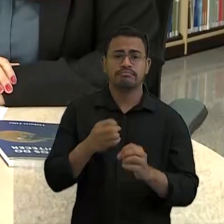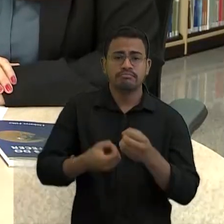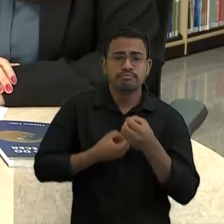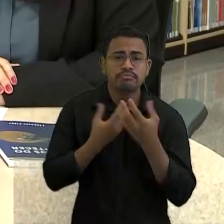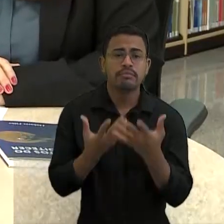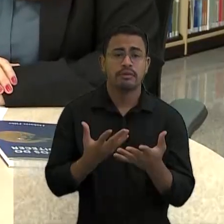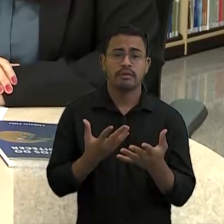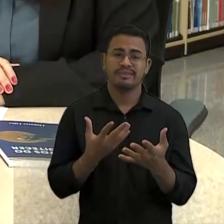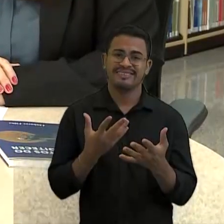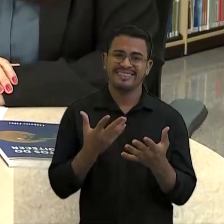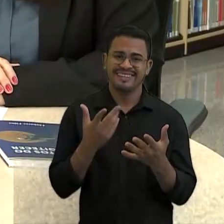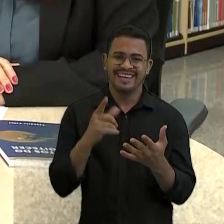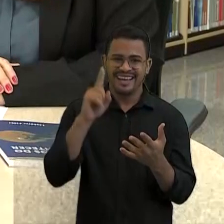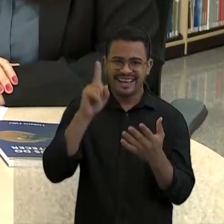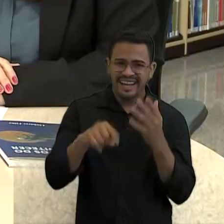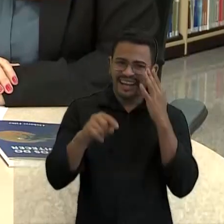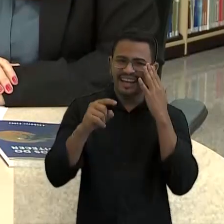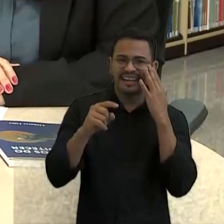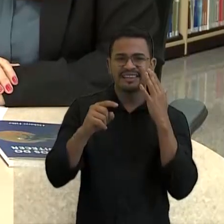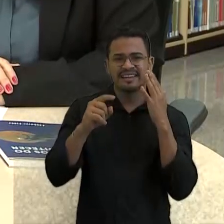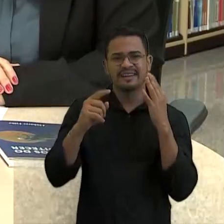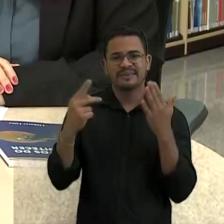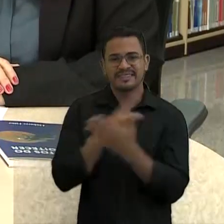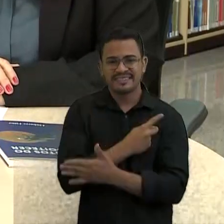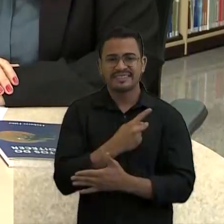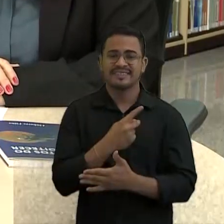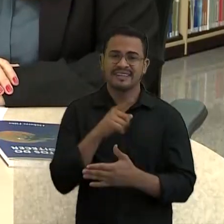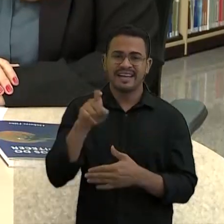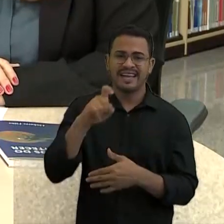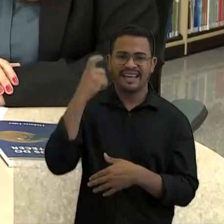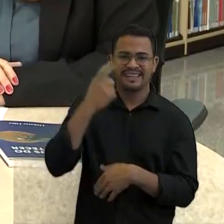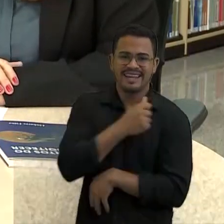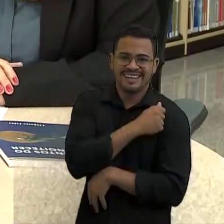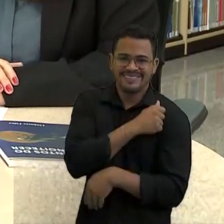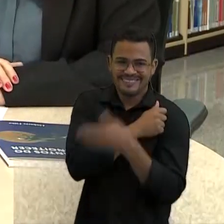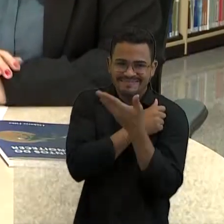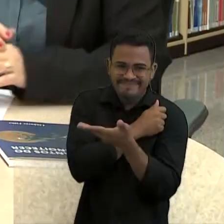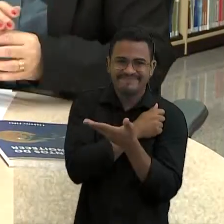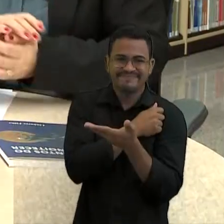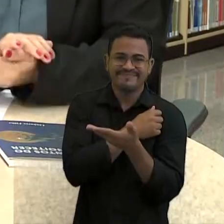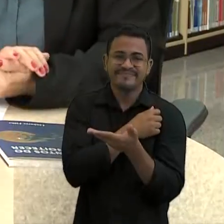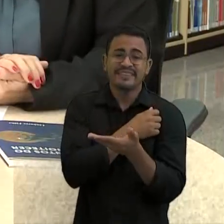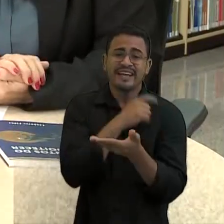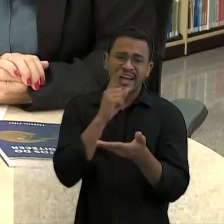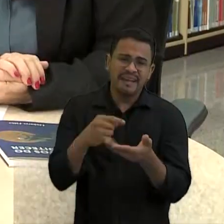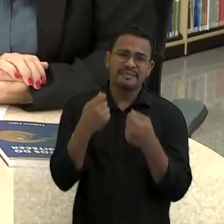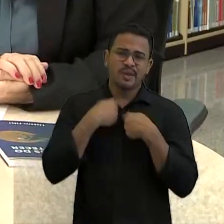ter você algum tempo por minha aluna, Rosana.